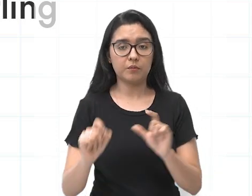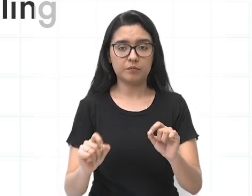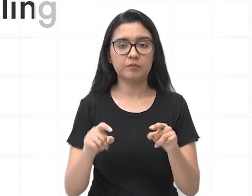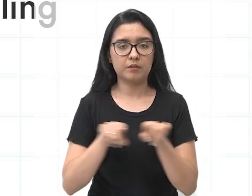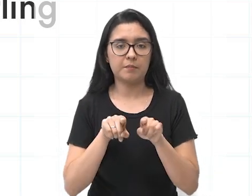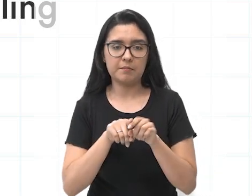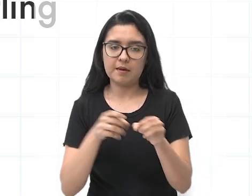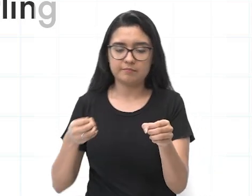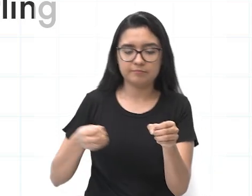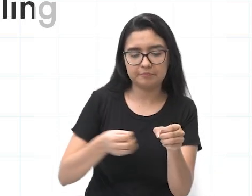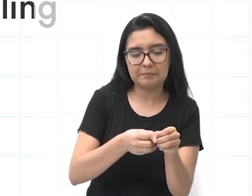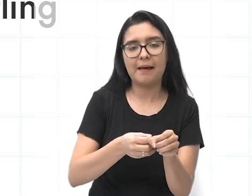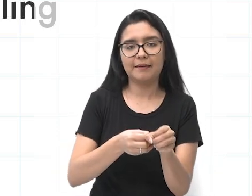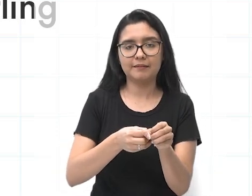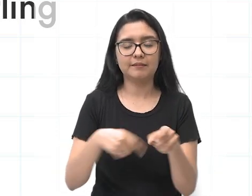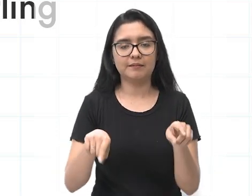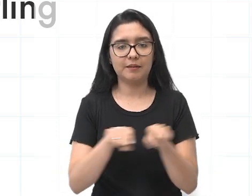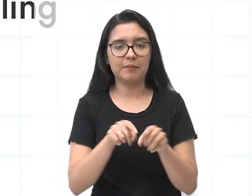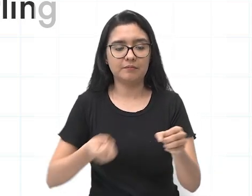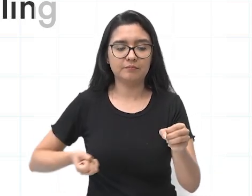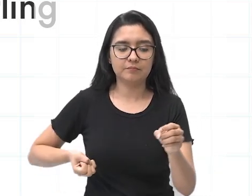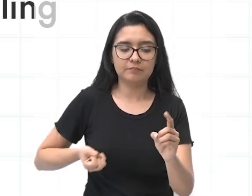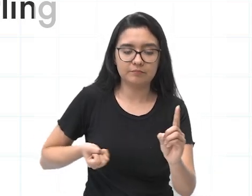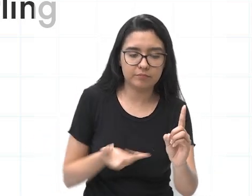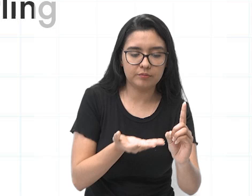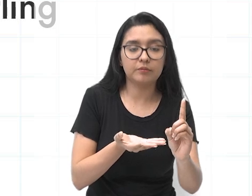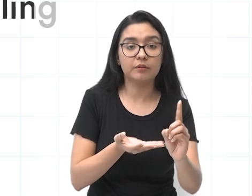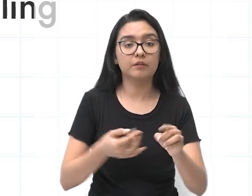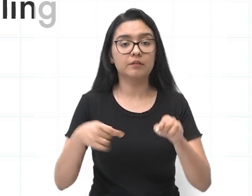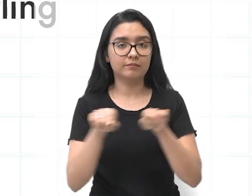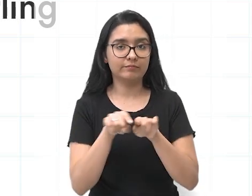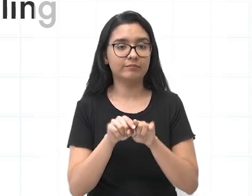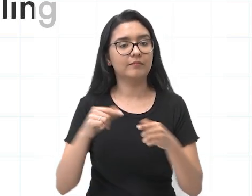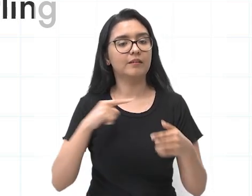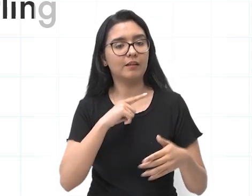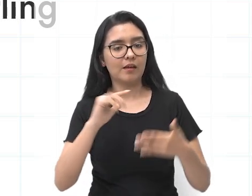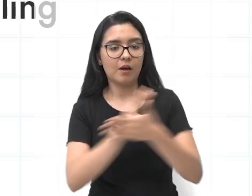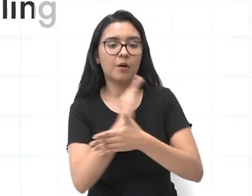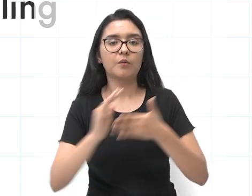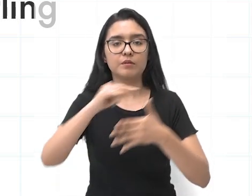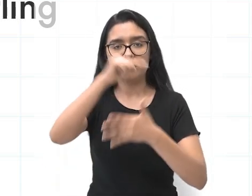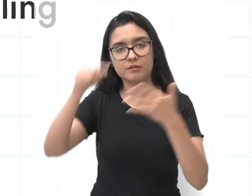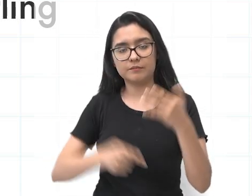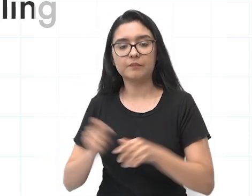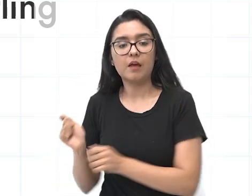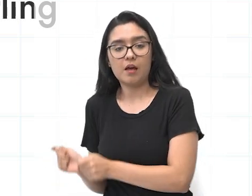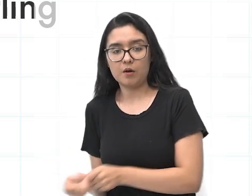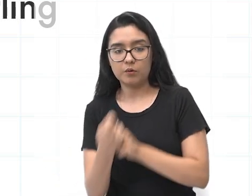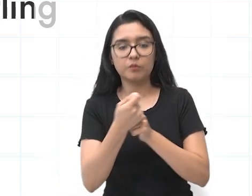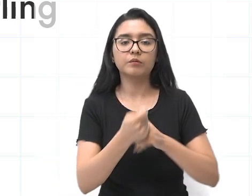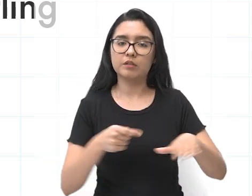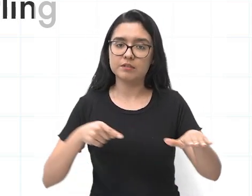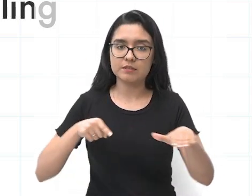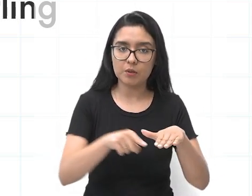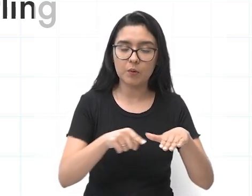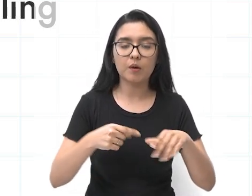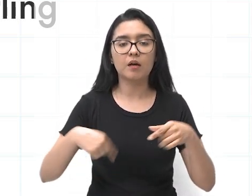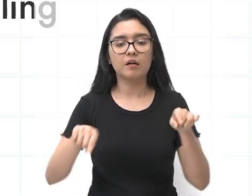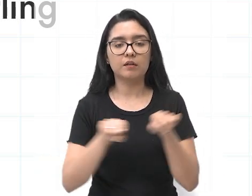familiarize-se com a água, tá? Terceira dica, providencie os equipamentos básicos como touca,